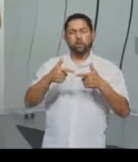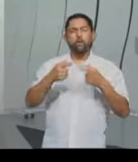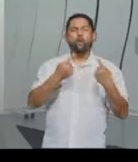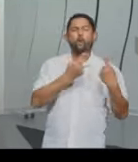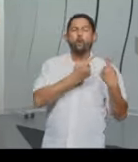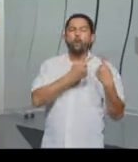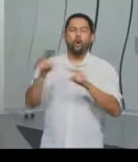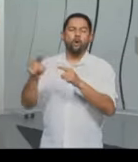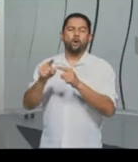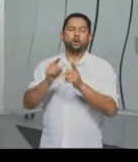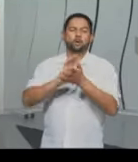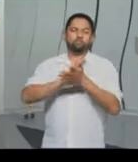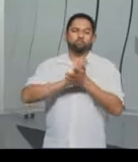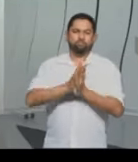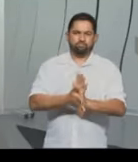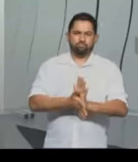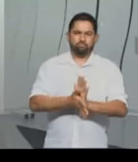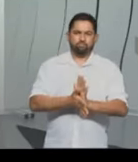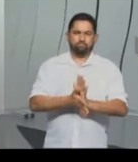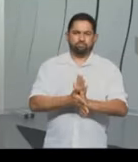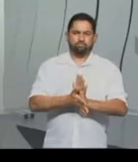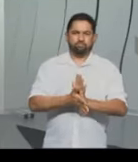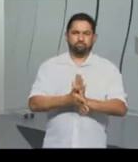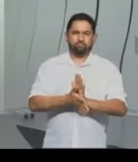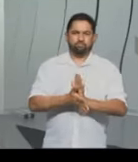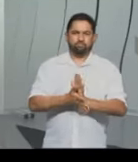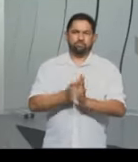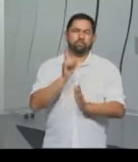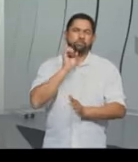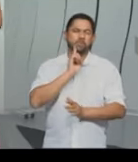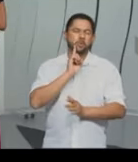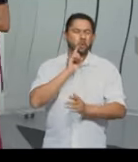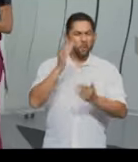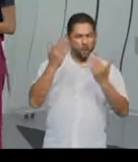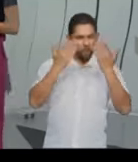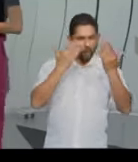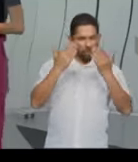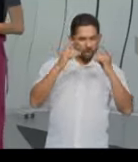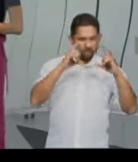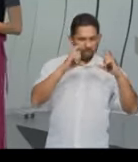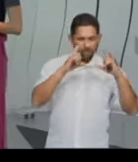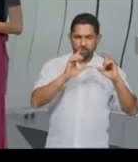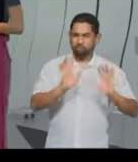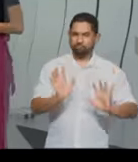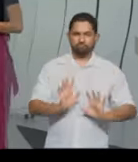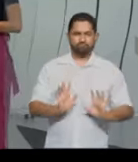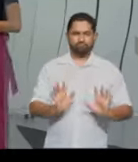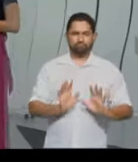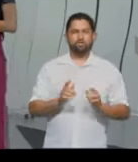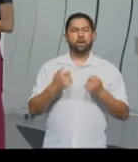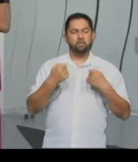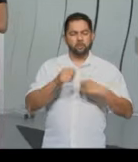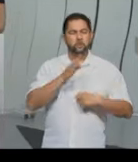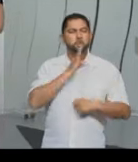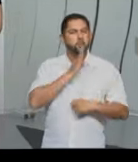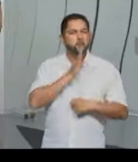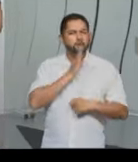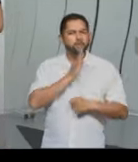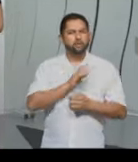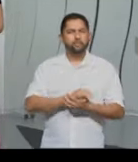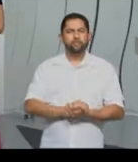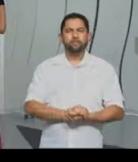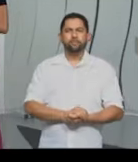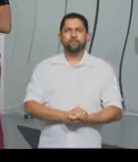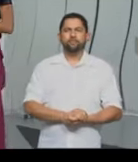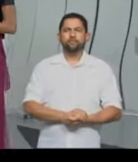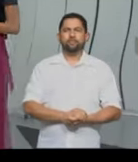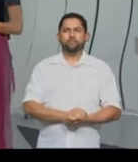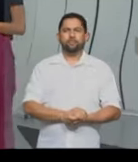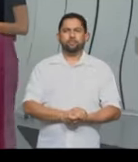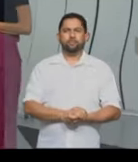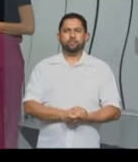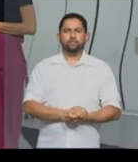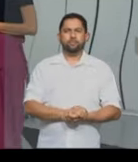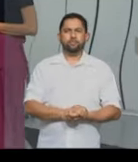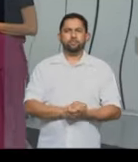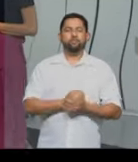apenas comparar as imagens. Esse ônibus relaciona-se ao ato